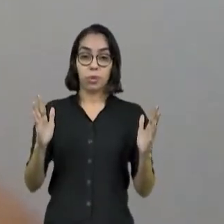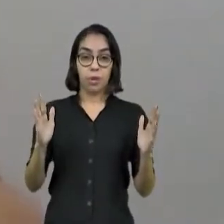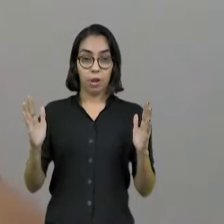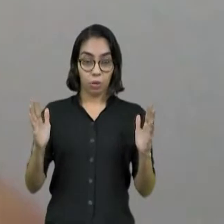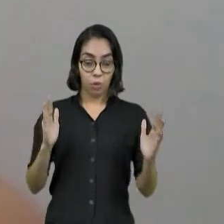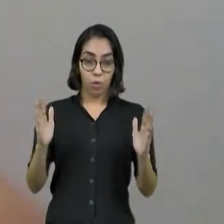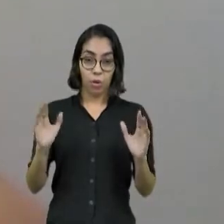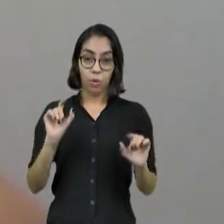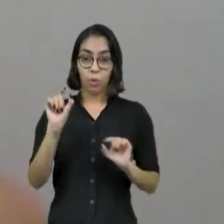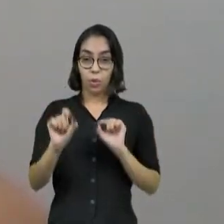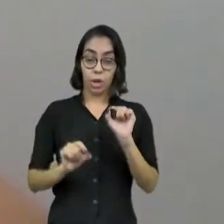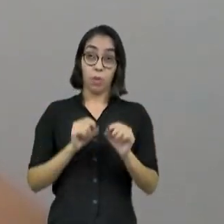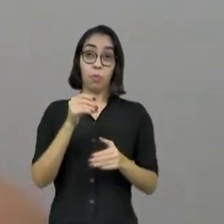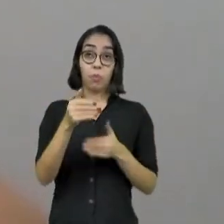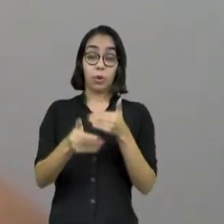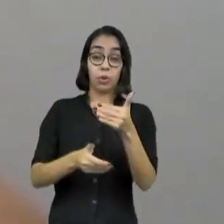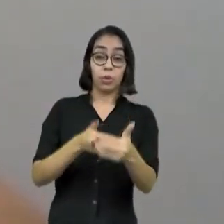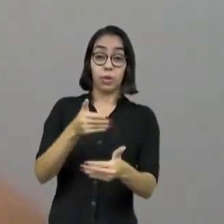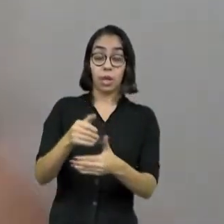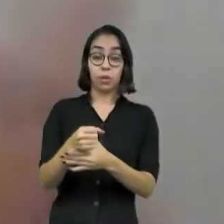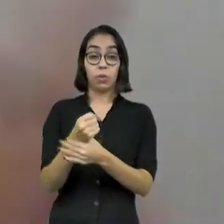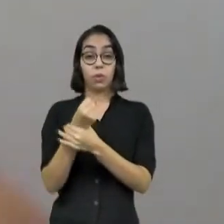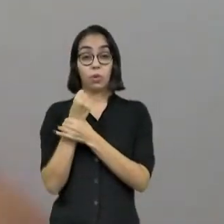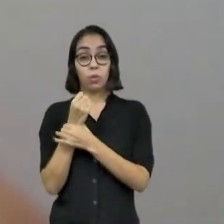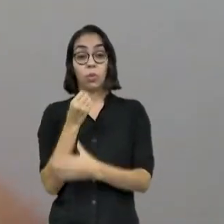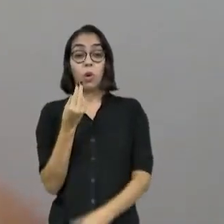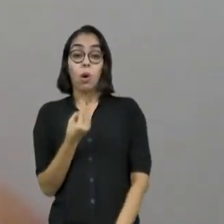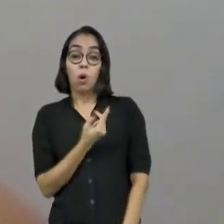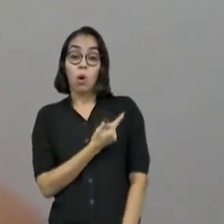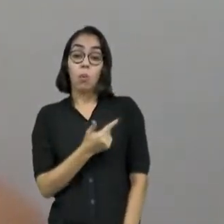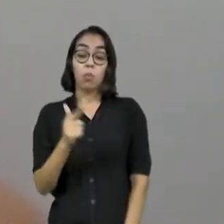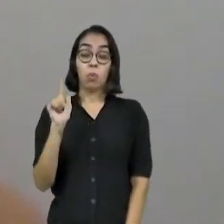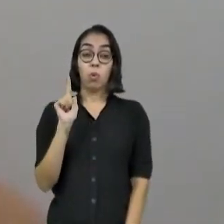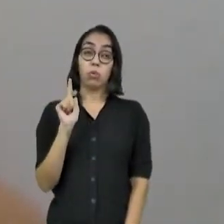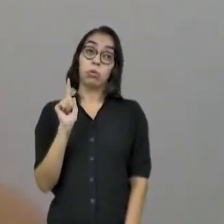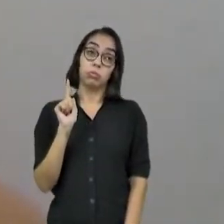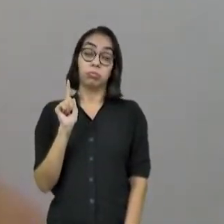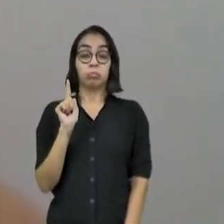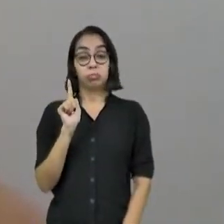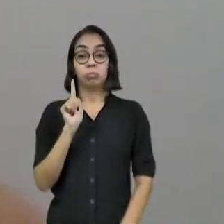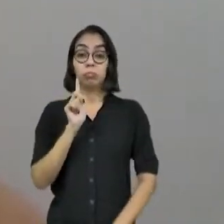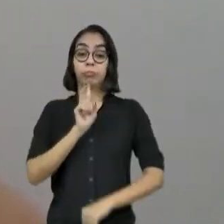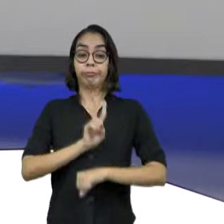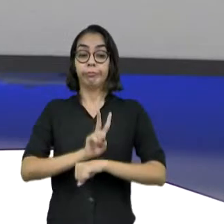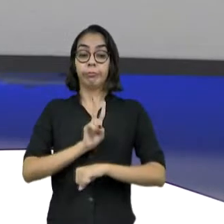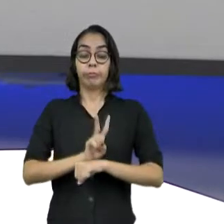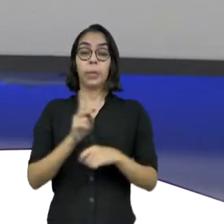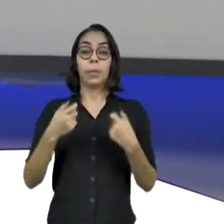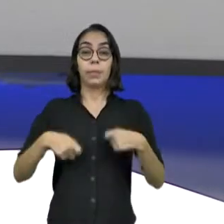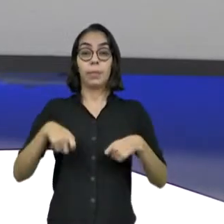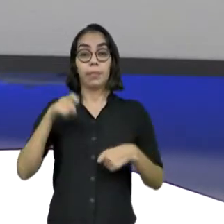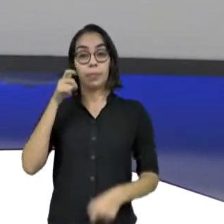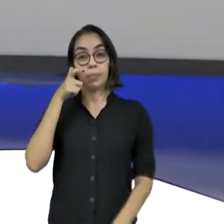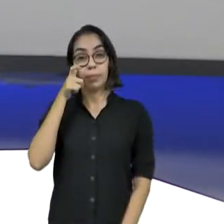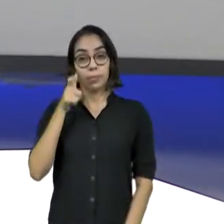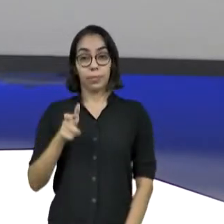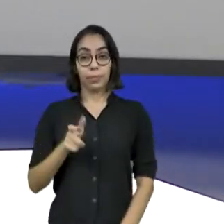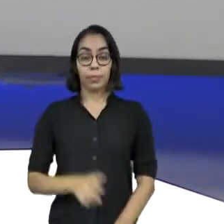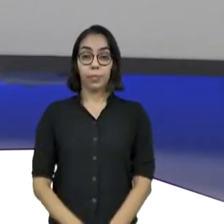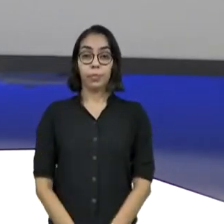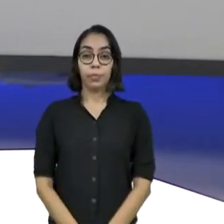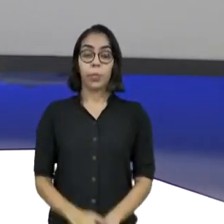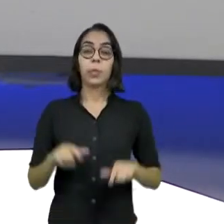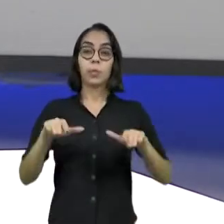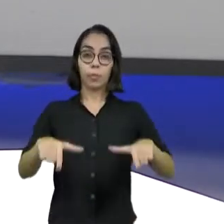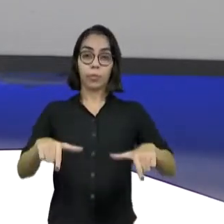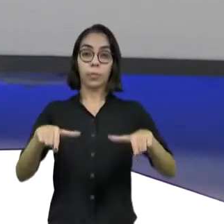de fato ou um processo de uma outra exploração, a gente precisa ficar atento. O